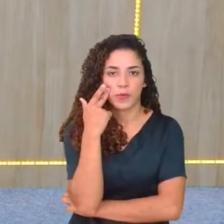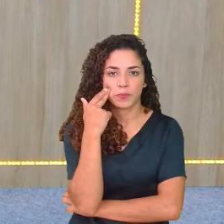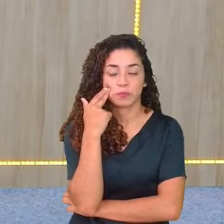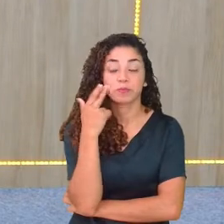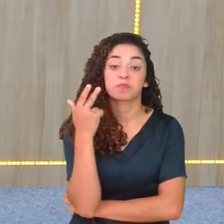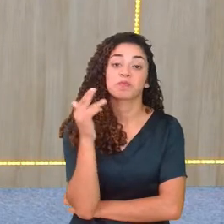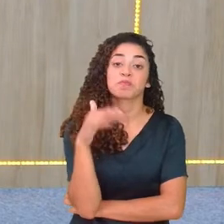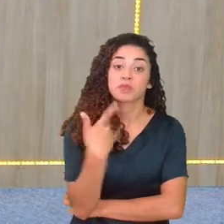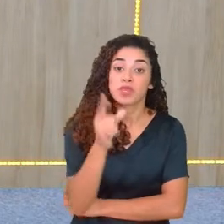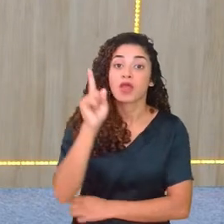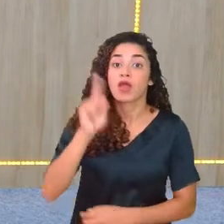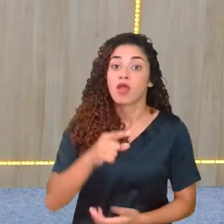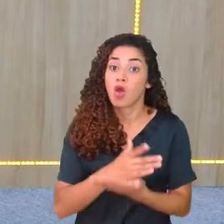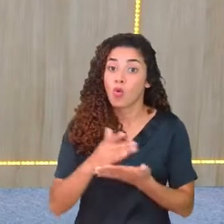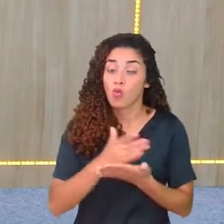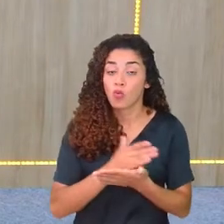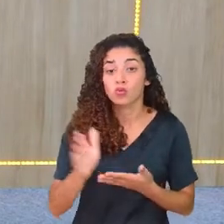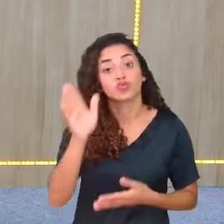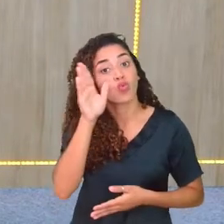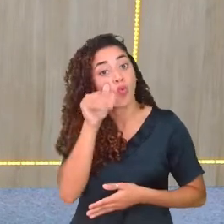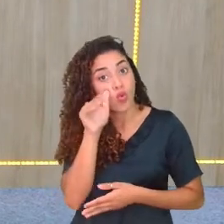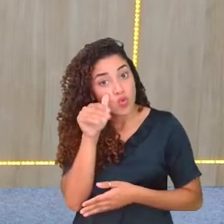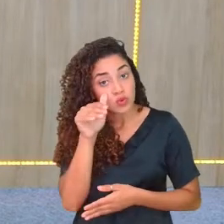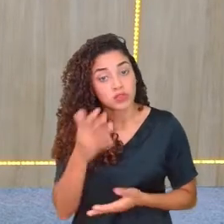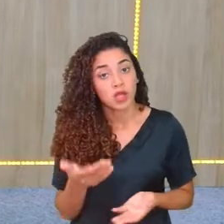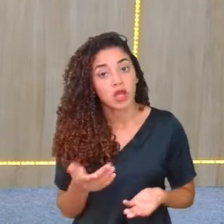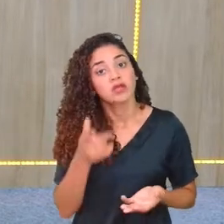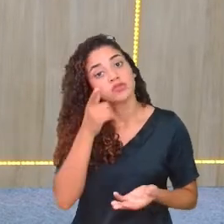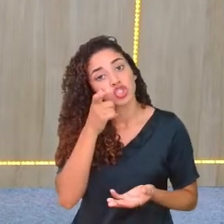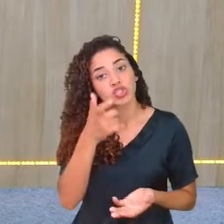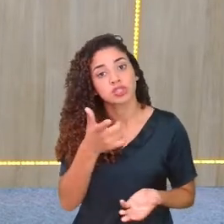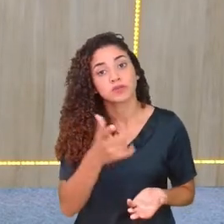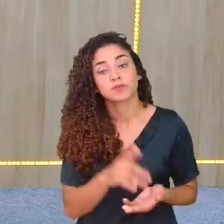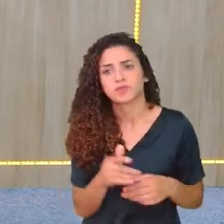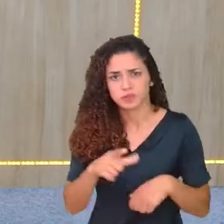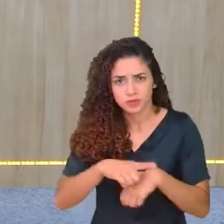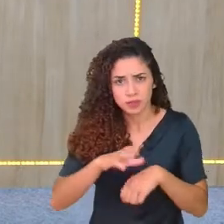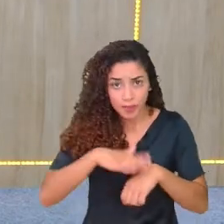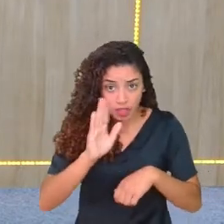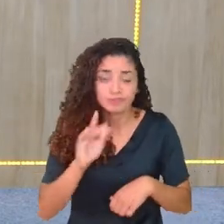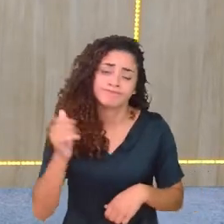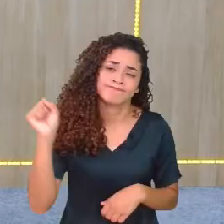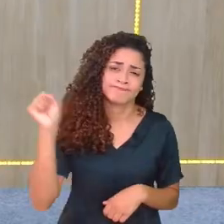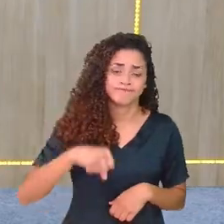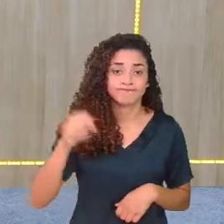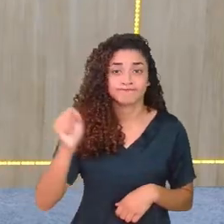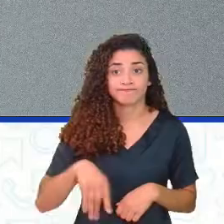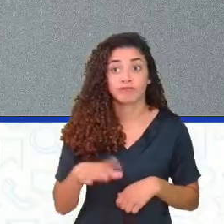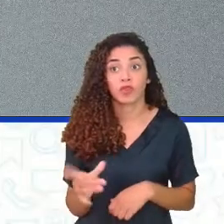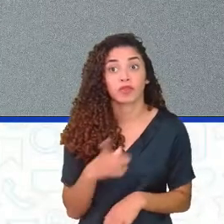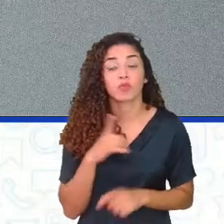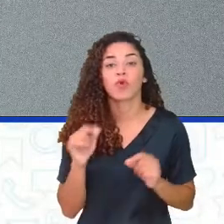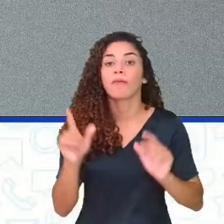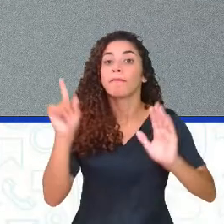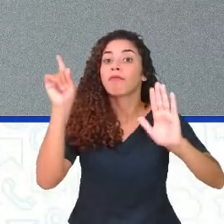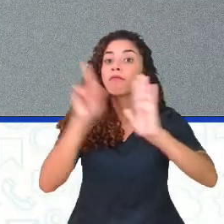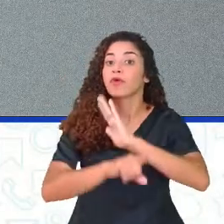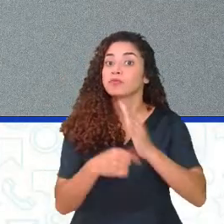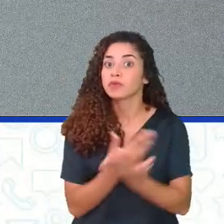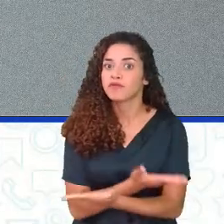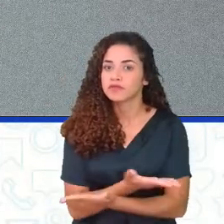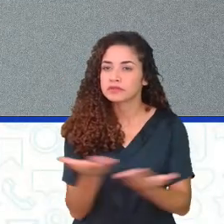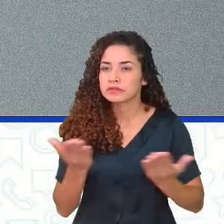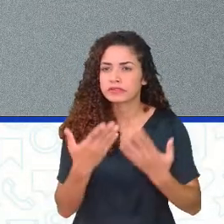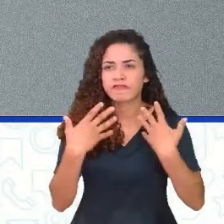Então, isso também são algumas das curiosidades. E o que é que nós temos mais? Temos agora aí, né, um questionamento.